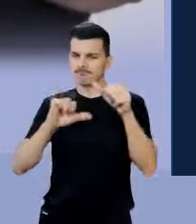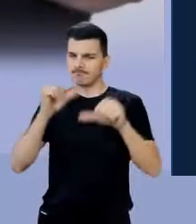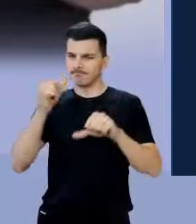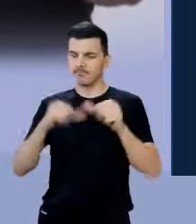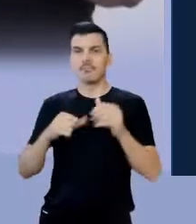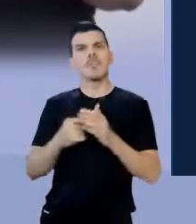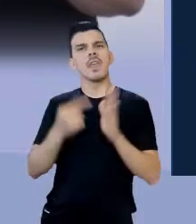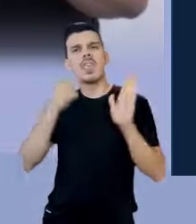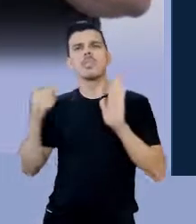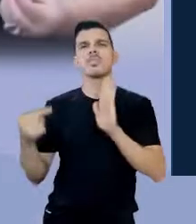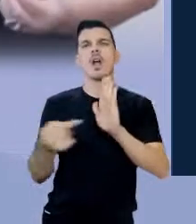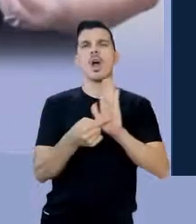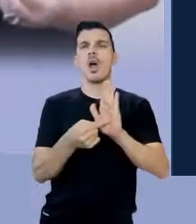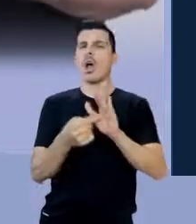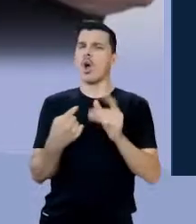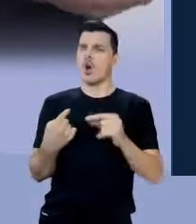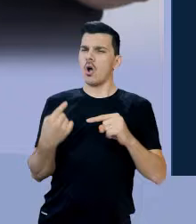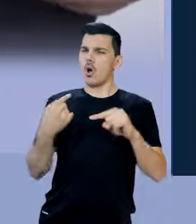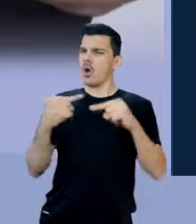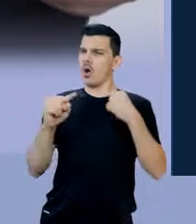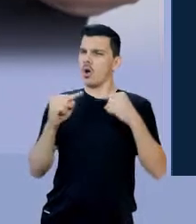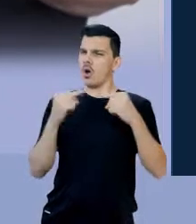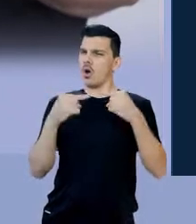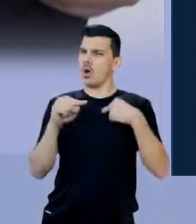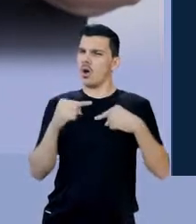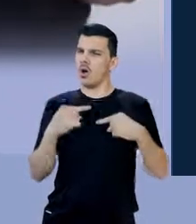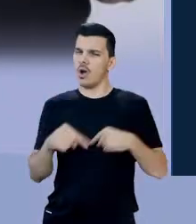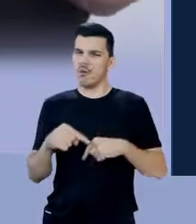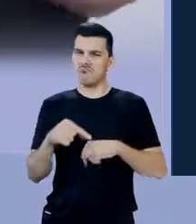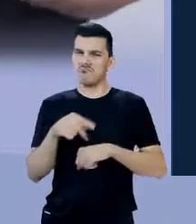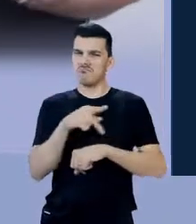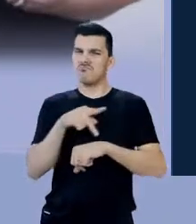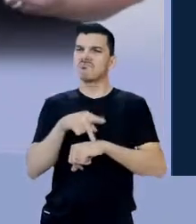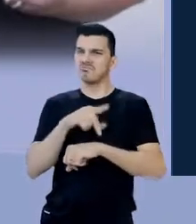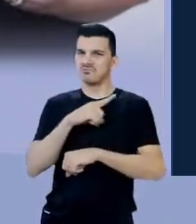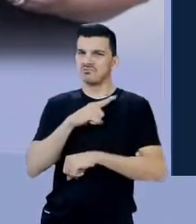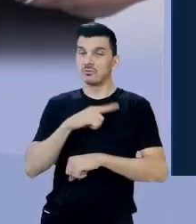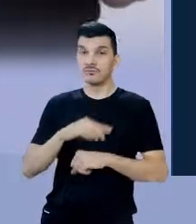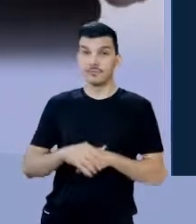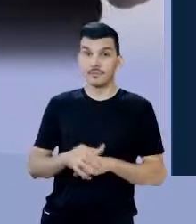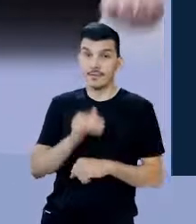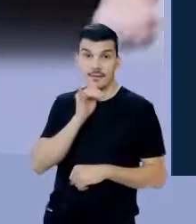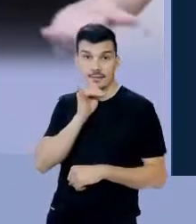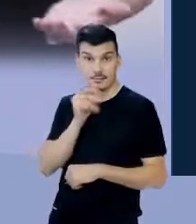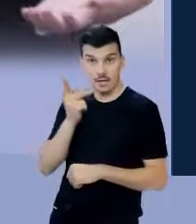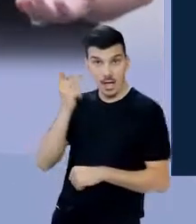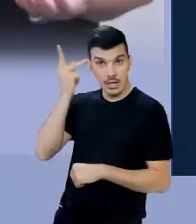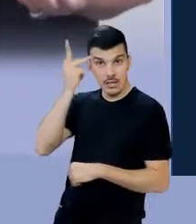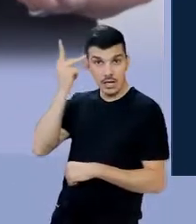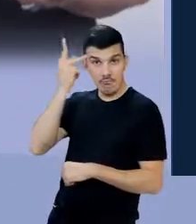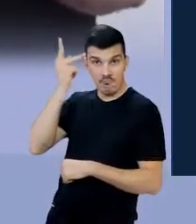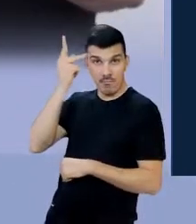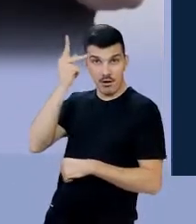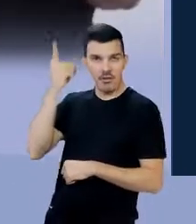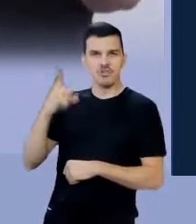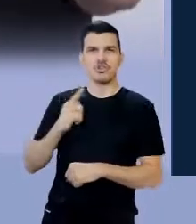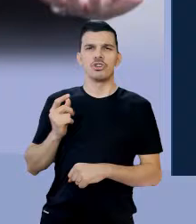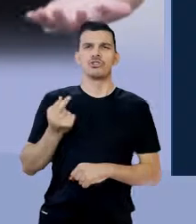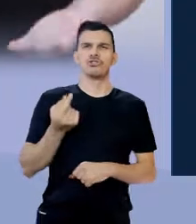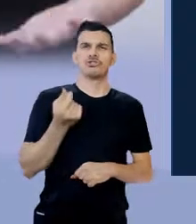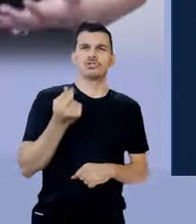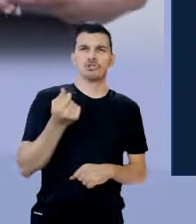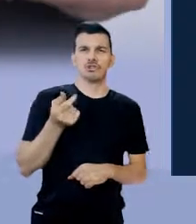crítica. Eles denunciam as contradições que havia no país. Enquanto São Paulo vivia em